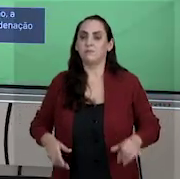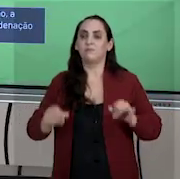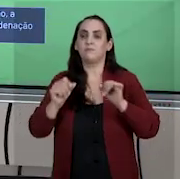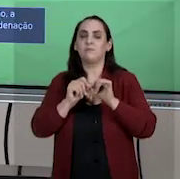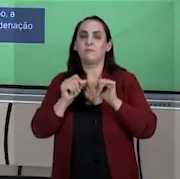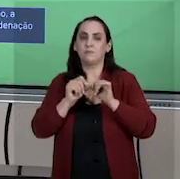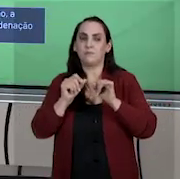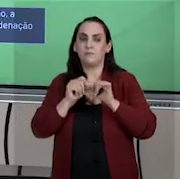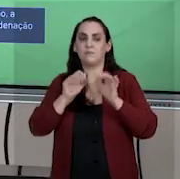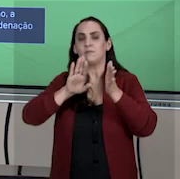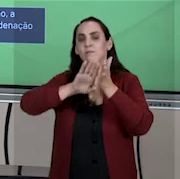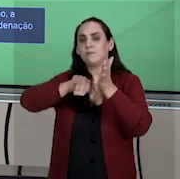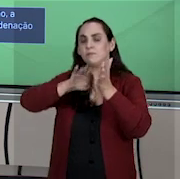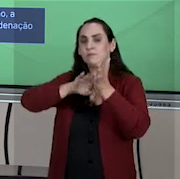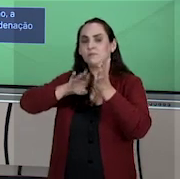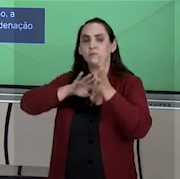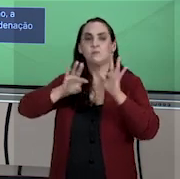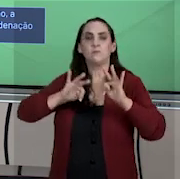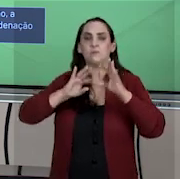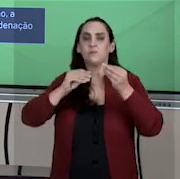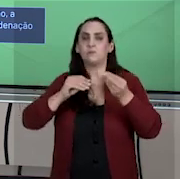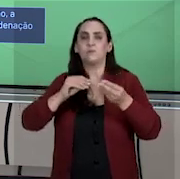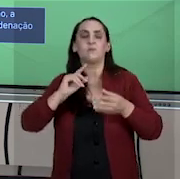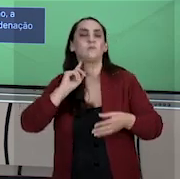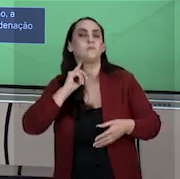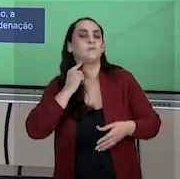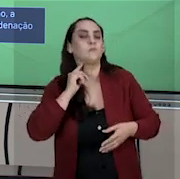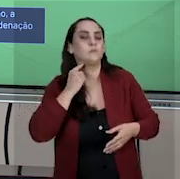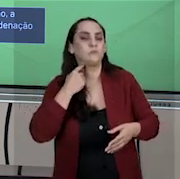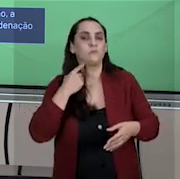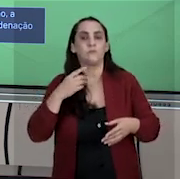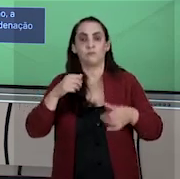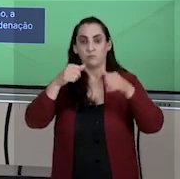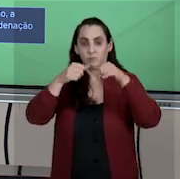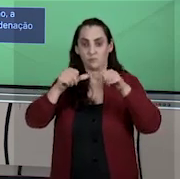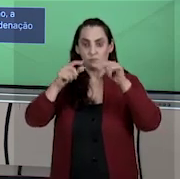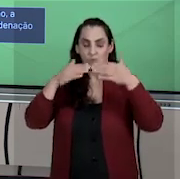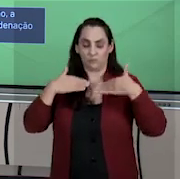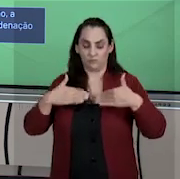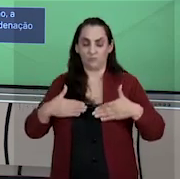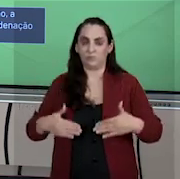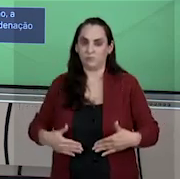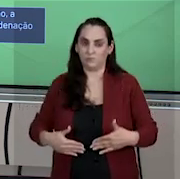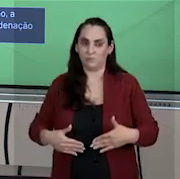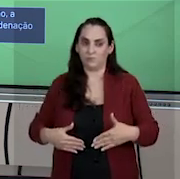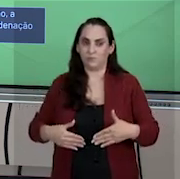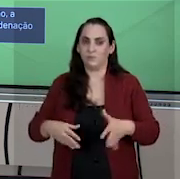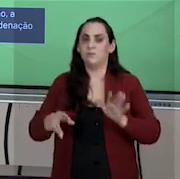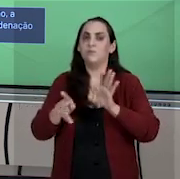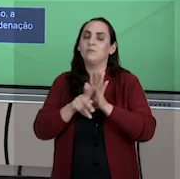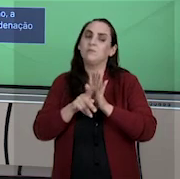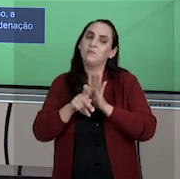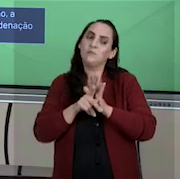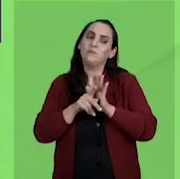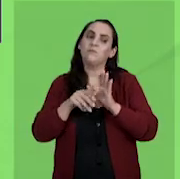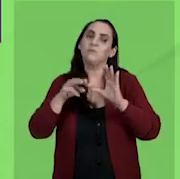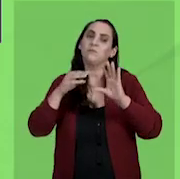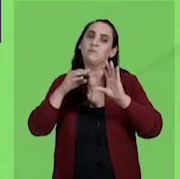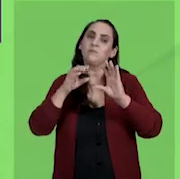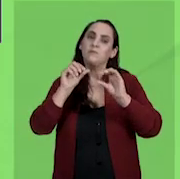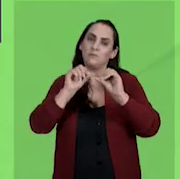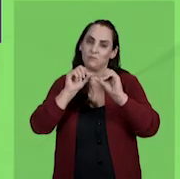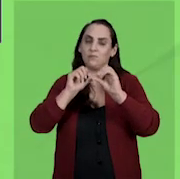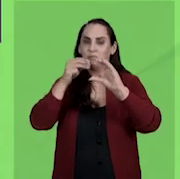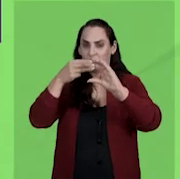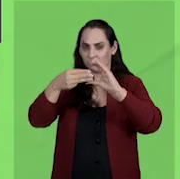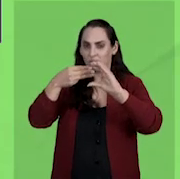até a eliminação dos resíduos que são nocivos no organismo. Como eu falei para vocês, os produtos do metabolismo das células. E